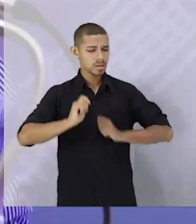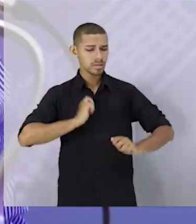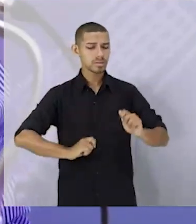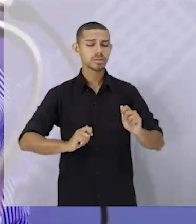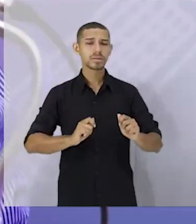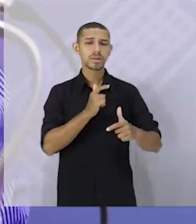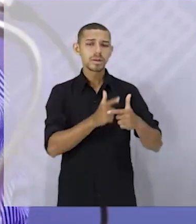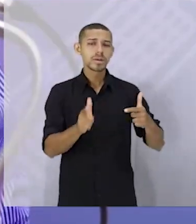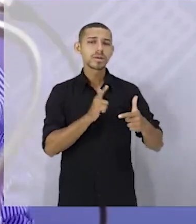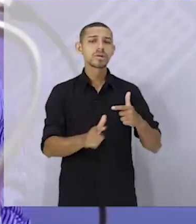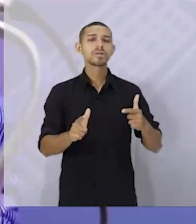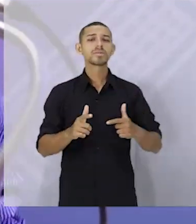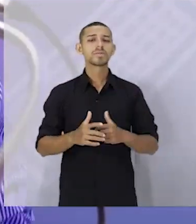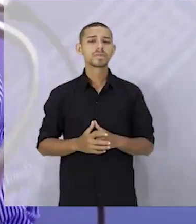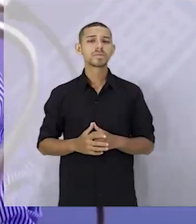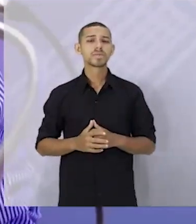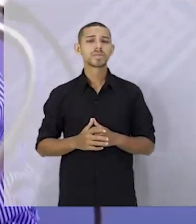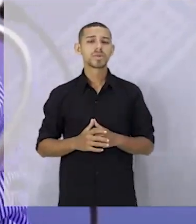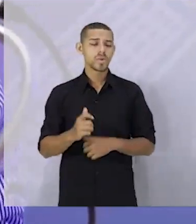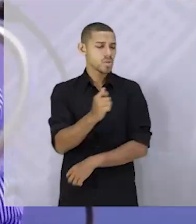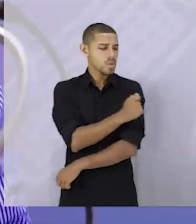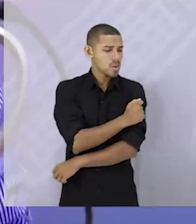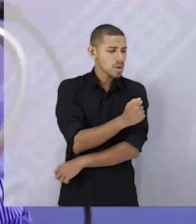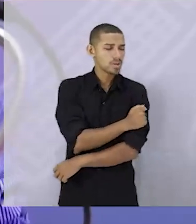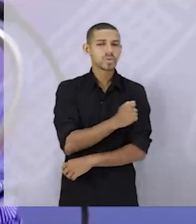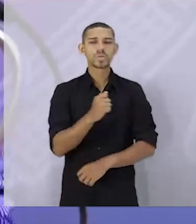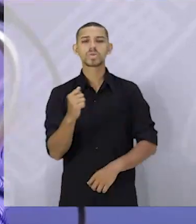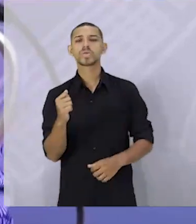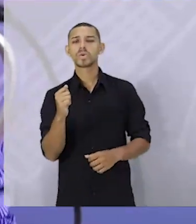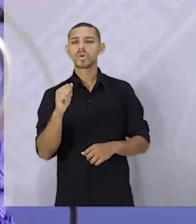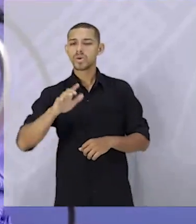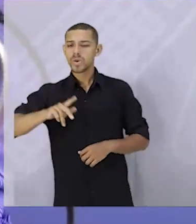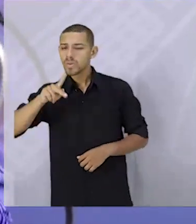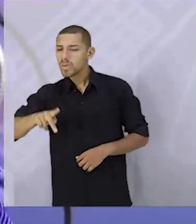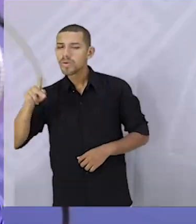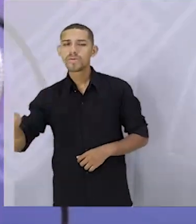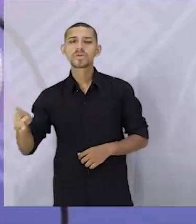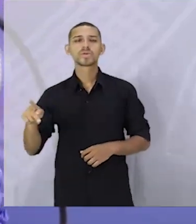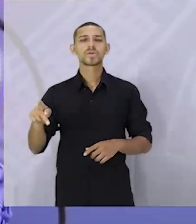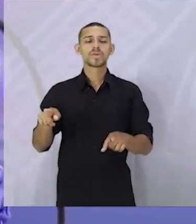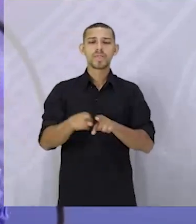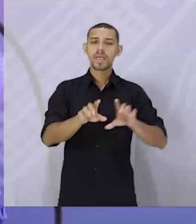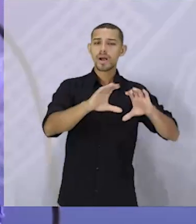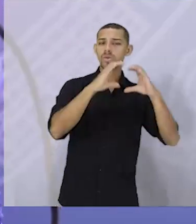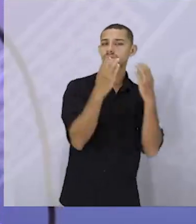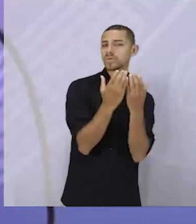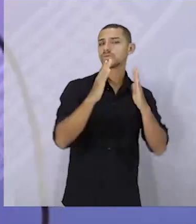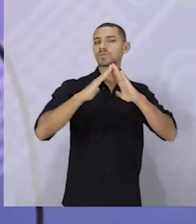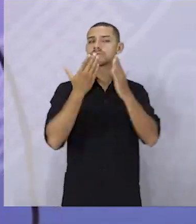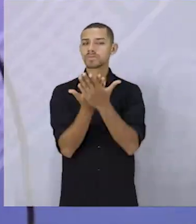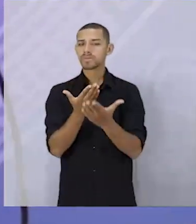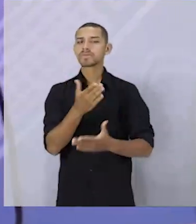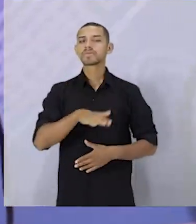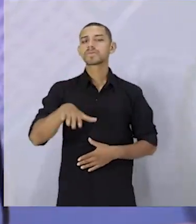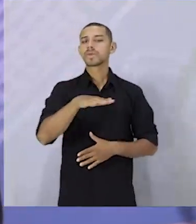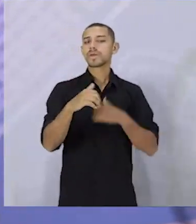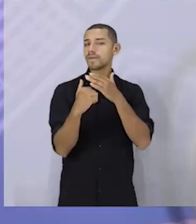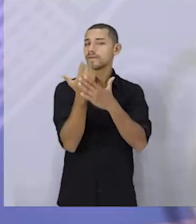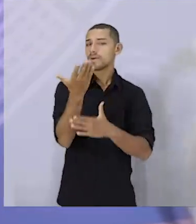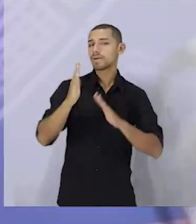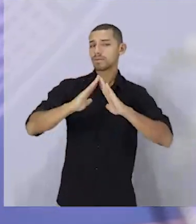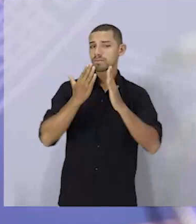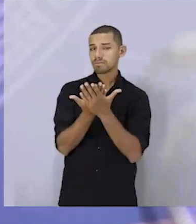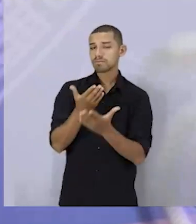está prejudicando um aluno, um estudante, um professor, a comunidade escolar e fora da comunidade